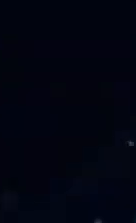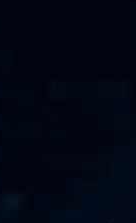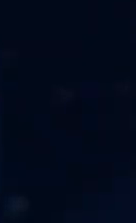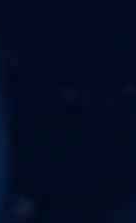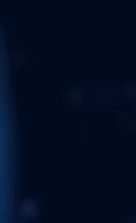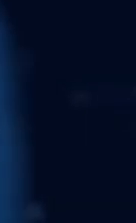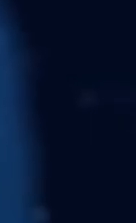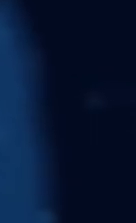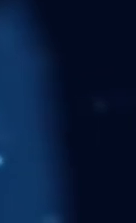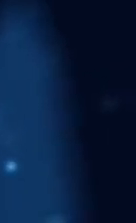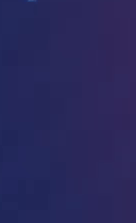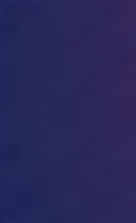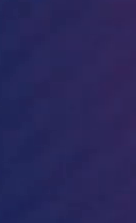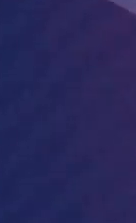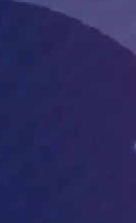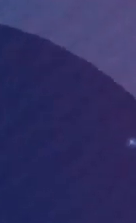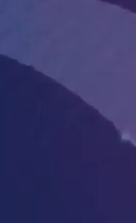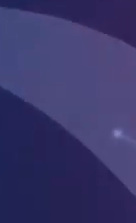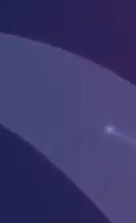E aí